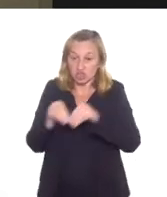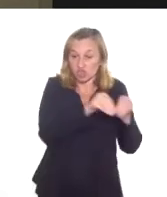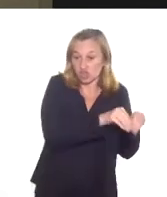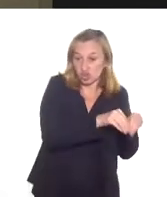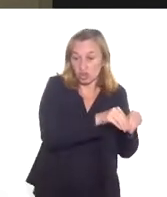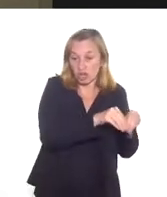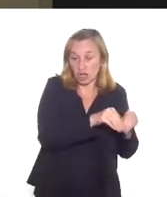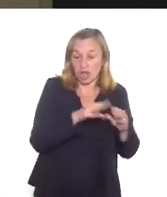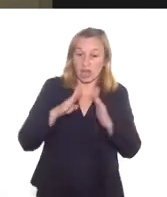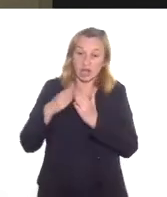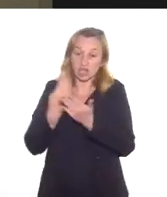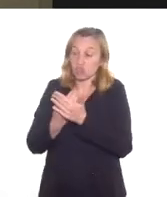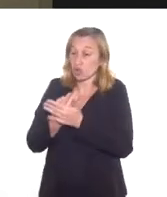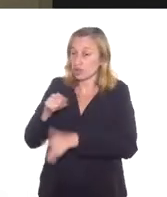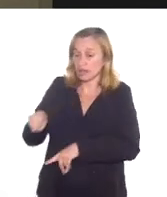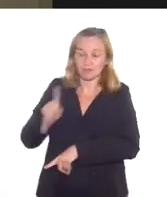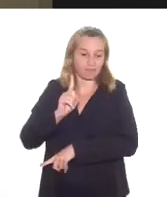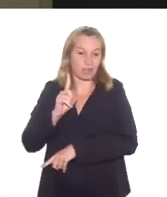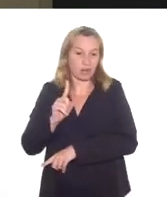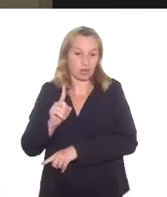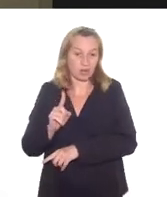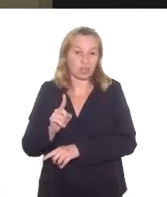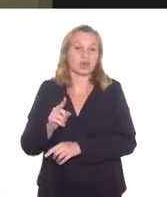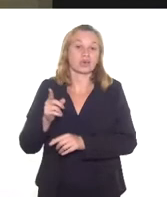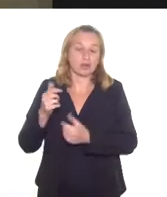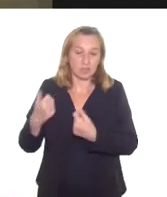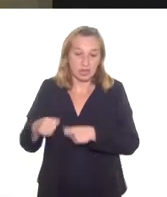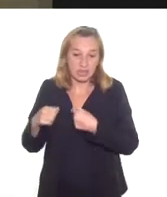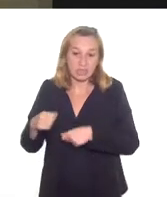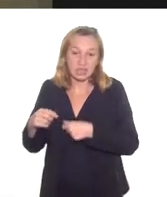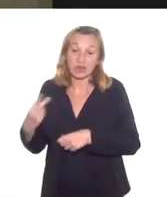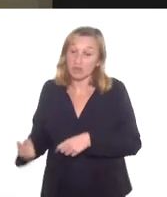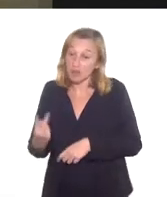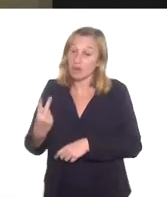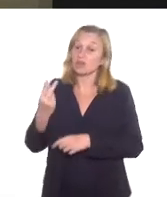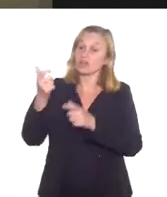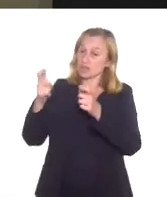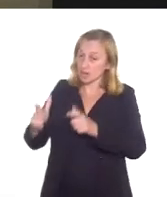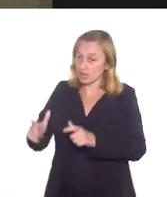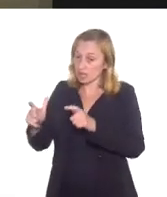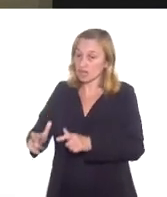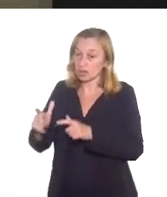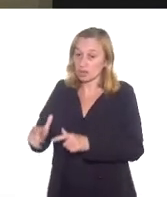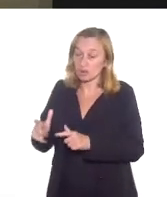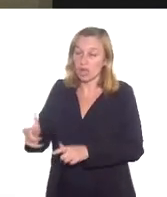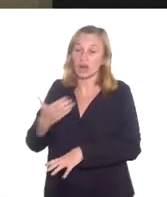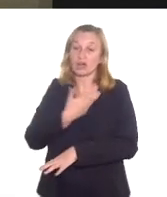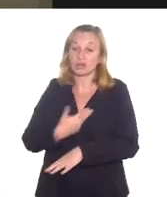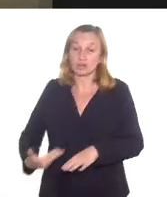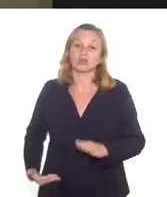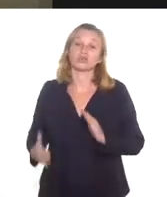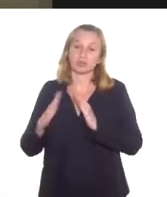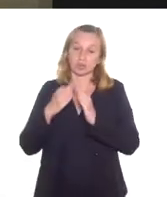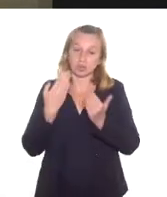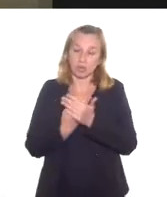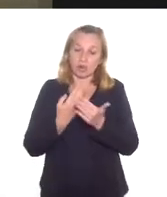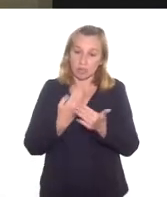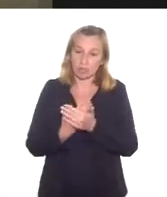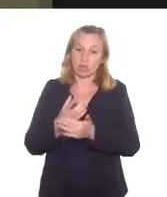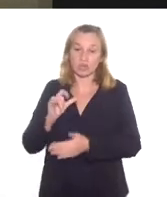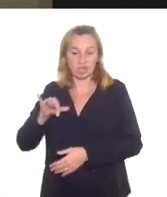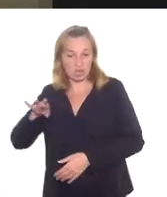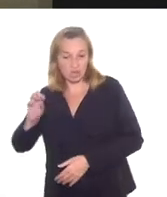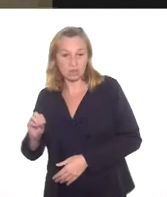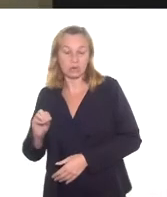contrário, deve ressaltar o quanto que é importante ter uma escola pública da qualidade que a Cícero Pena tem